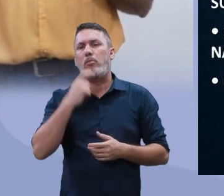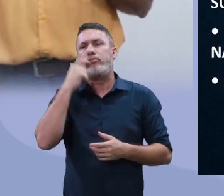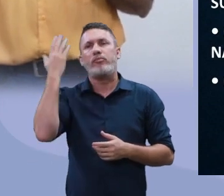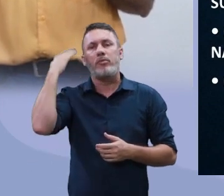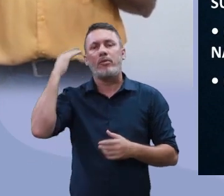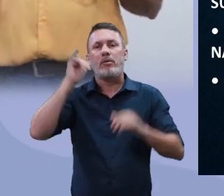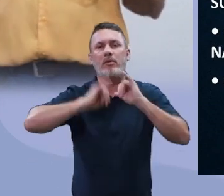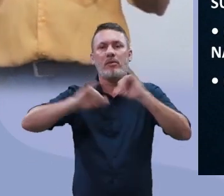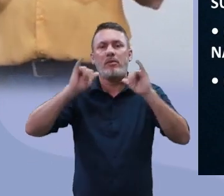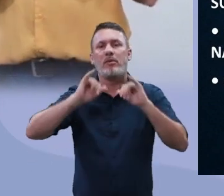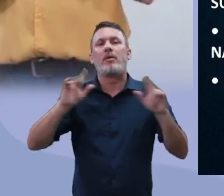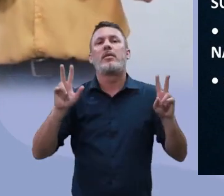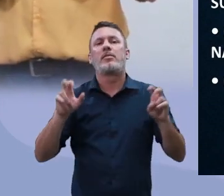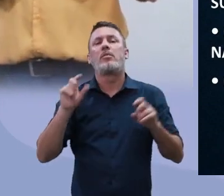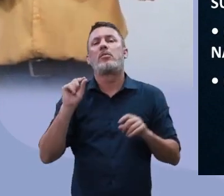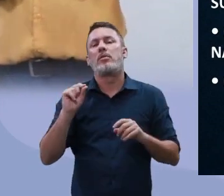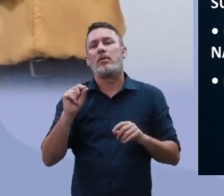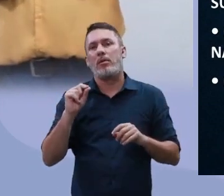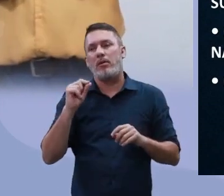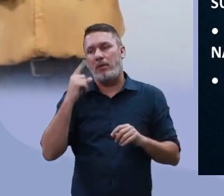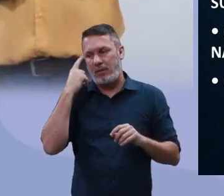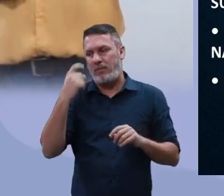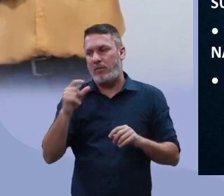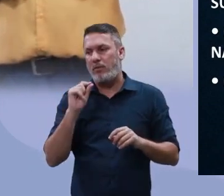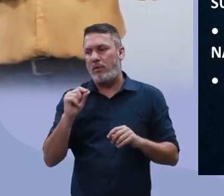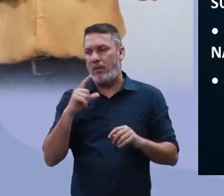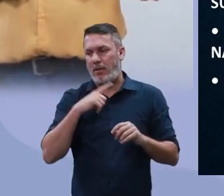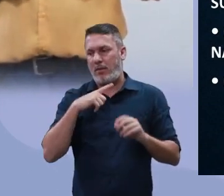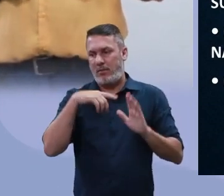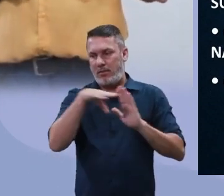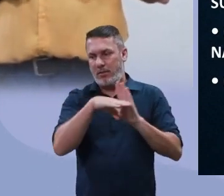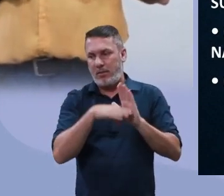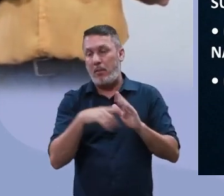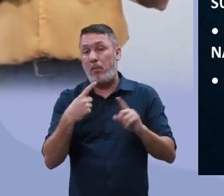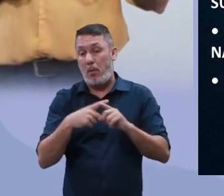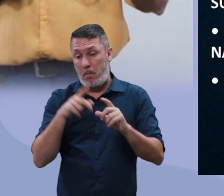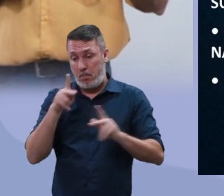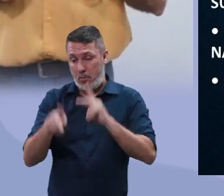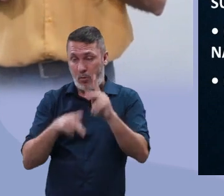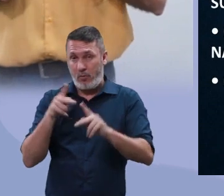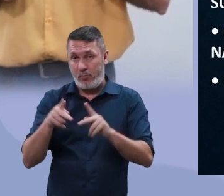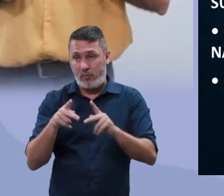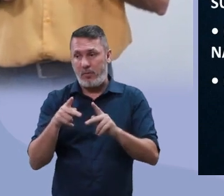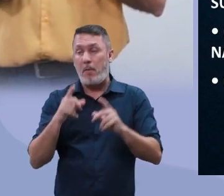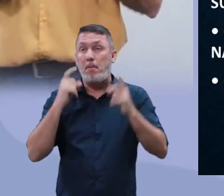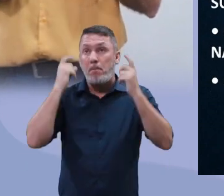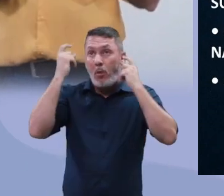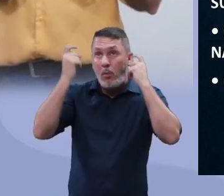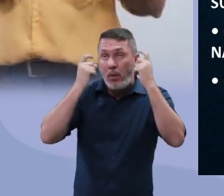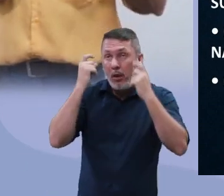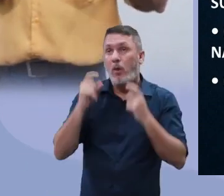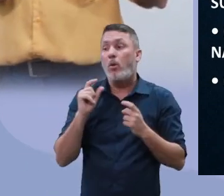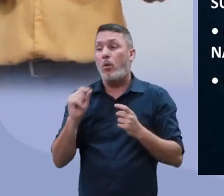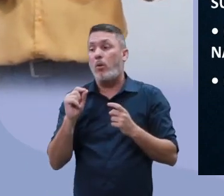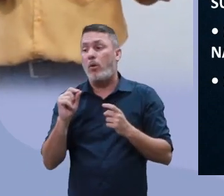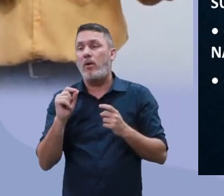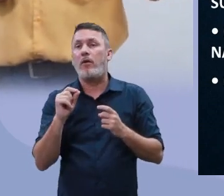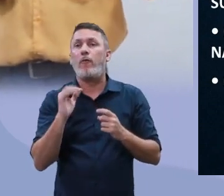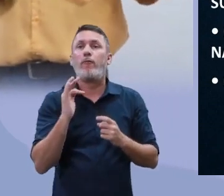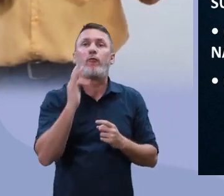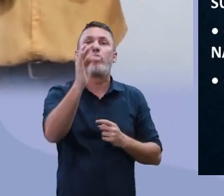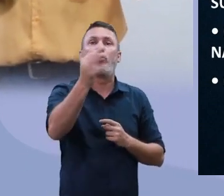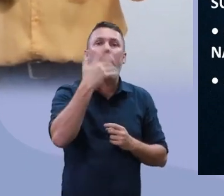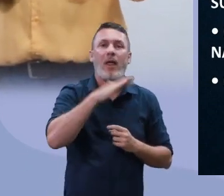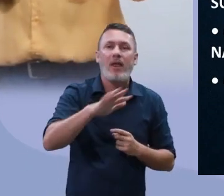né, lançada recentemente, falava da questão seguinte, né, que a população estava muito preocupada com o mundo que